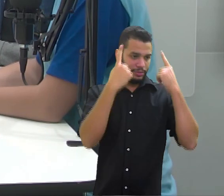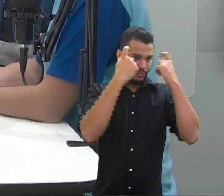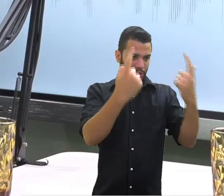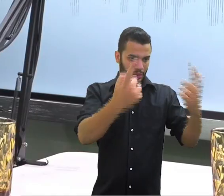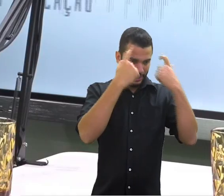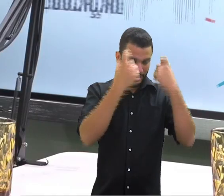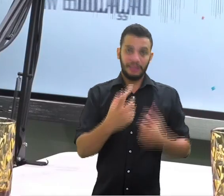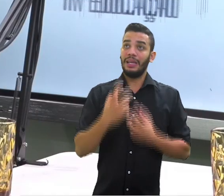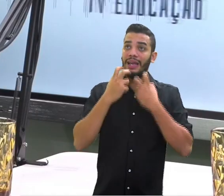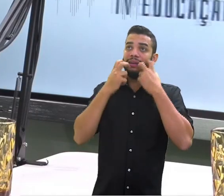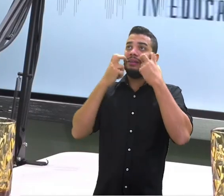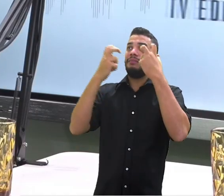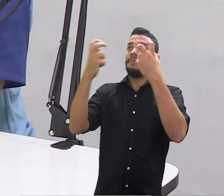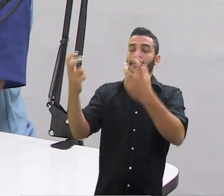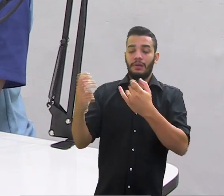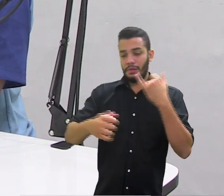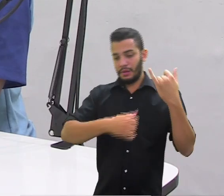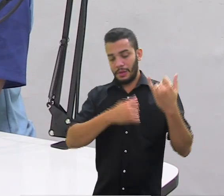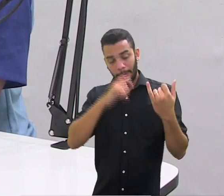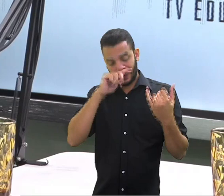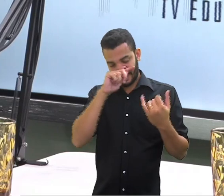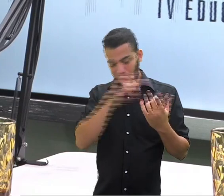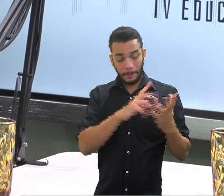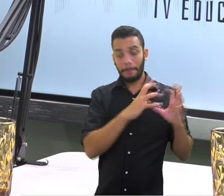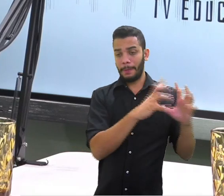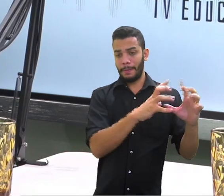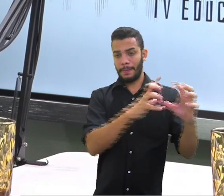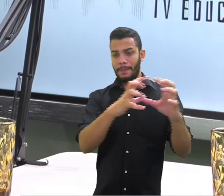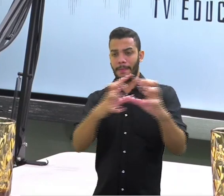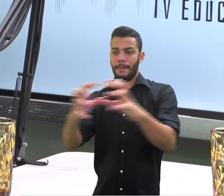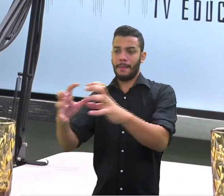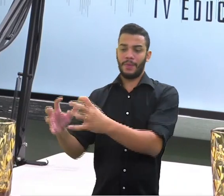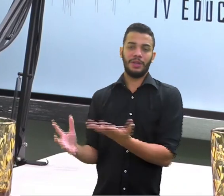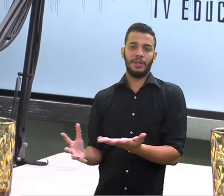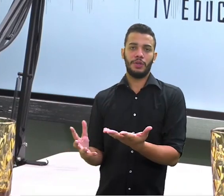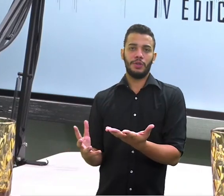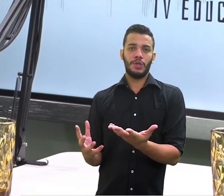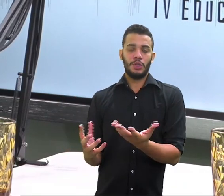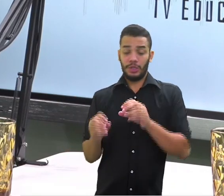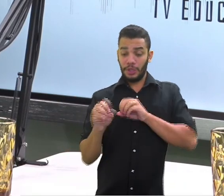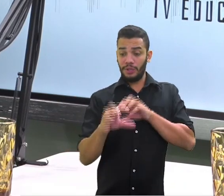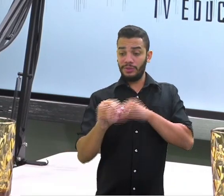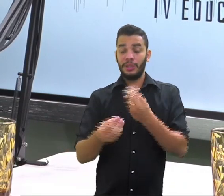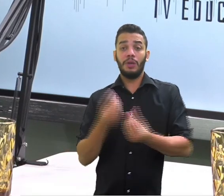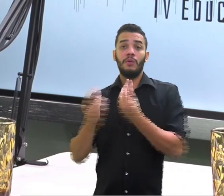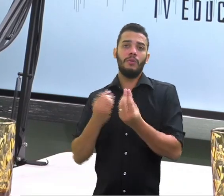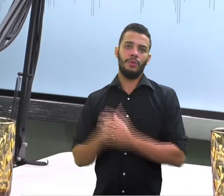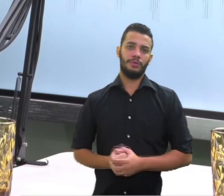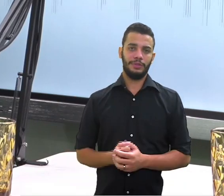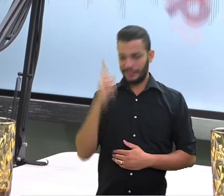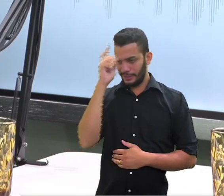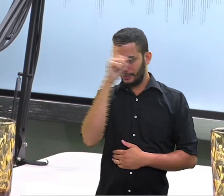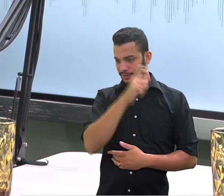todo discutindo com o aluno? Pode prejudicar todos. Todos os professores estão extremamente nervosos. Ou muitas vezes o aluno chega, tem que ir